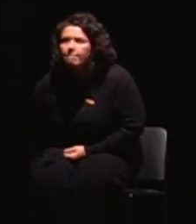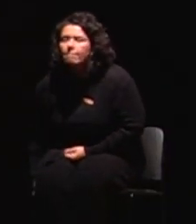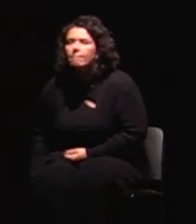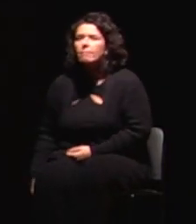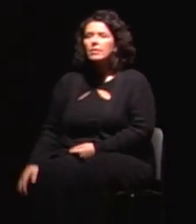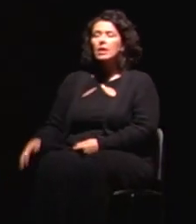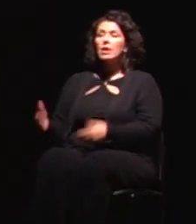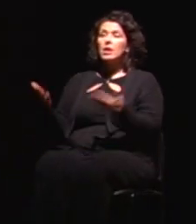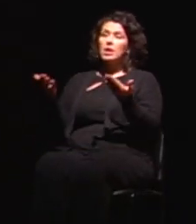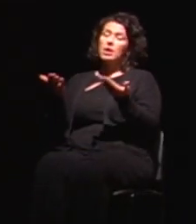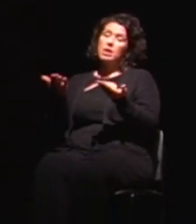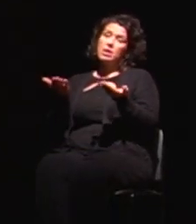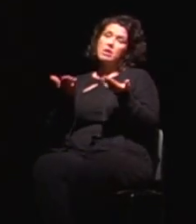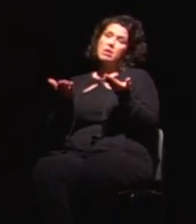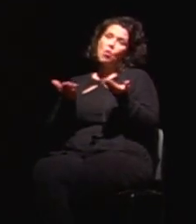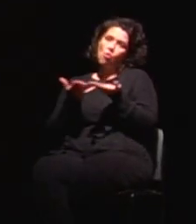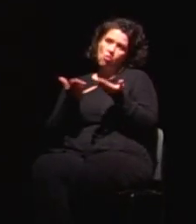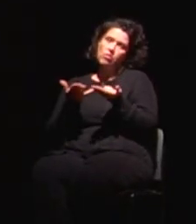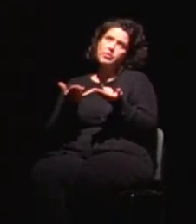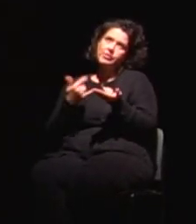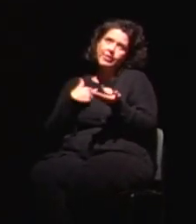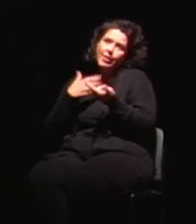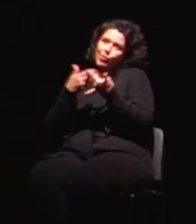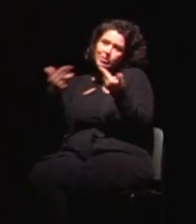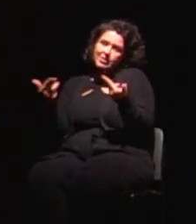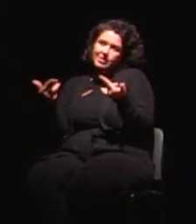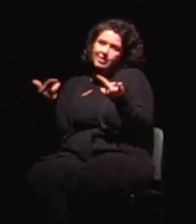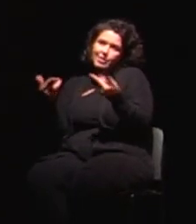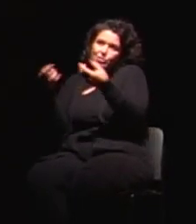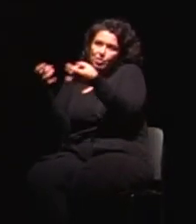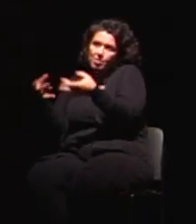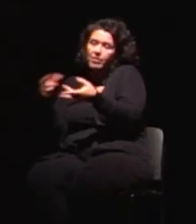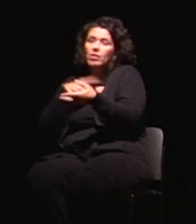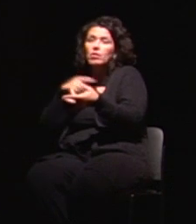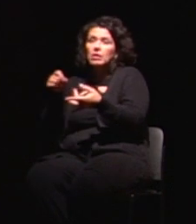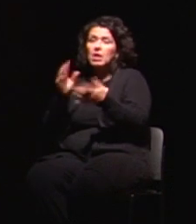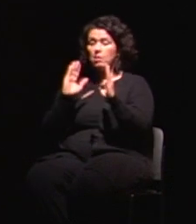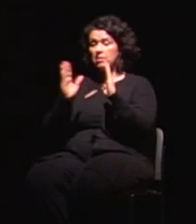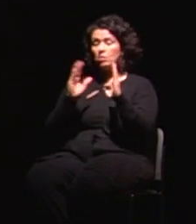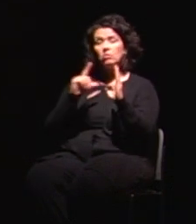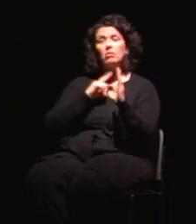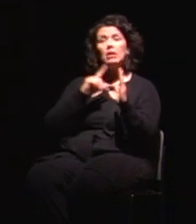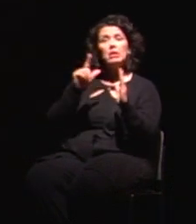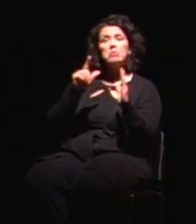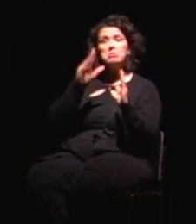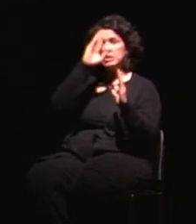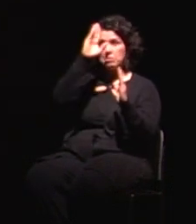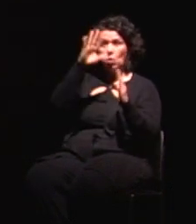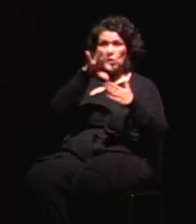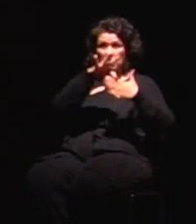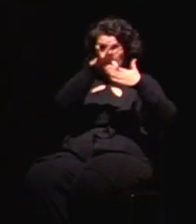hoje, são o que sobra desse período como liderança, era o Lula e era